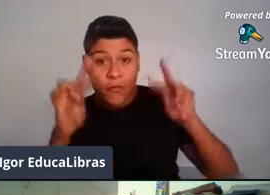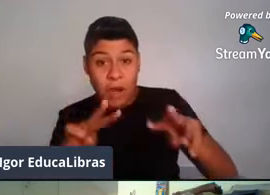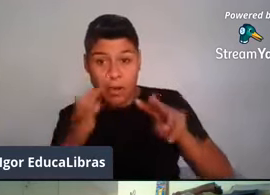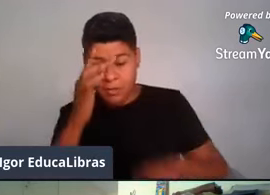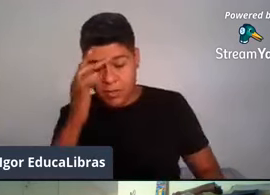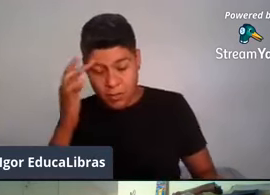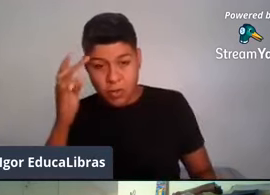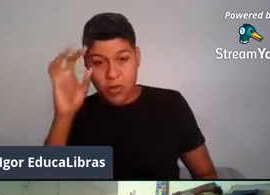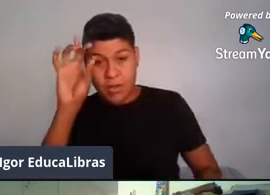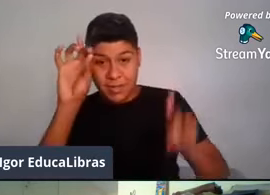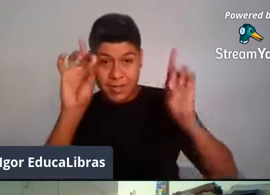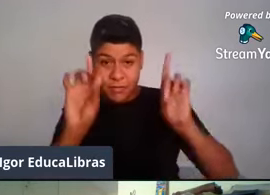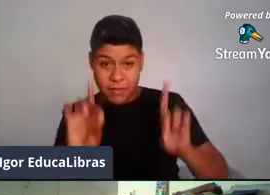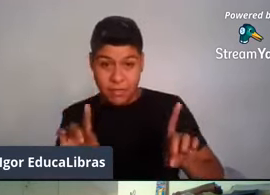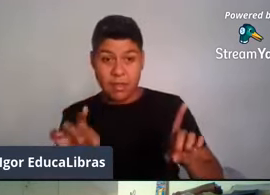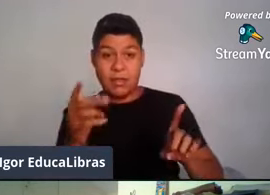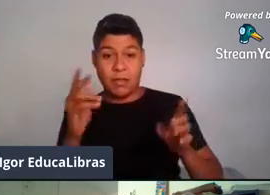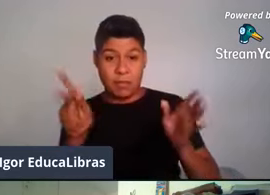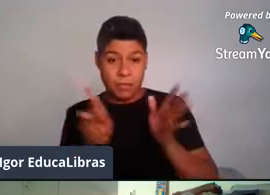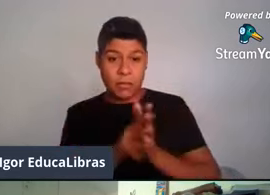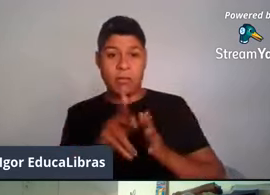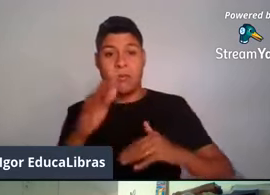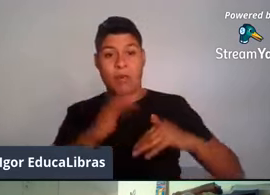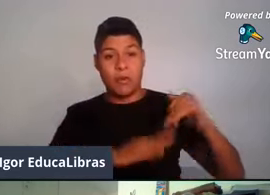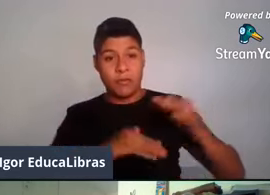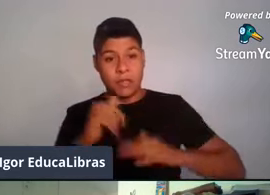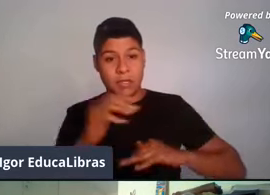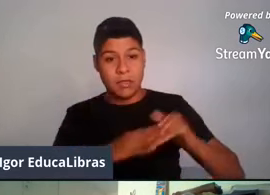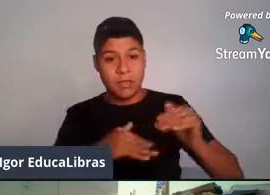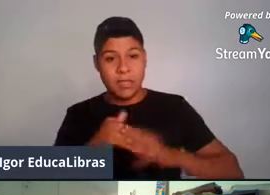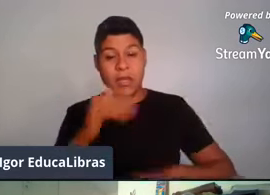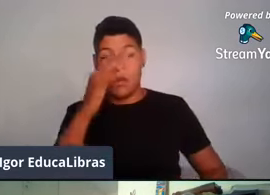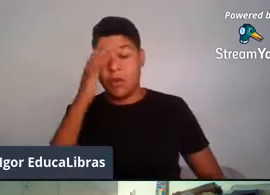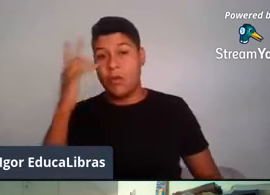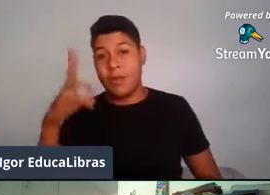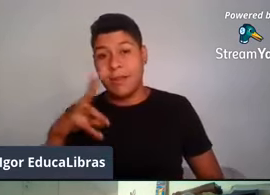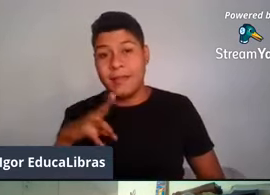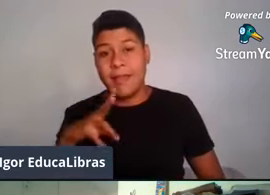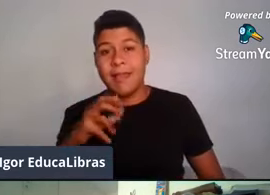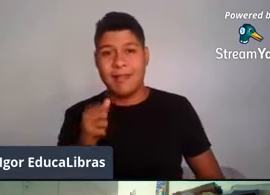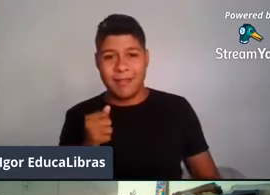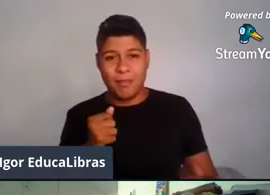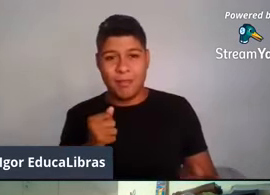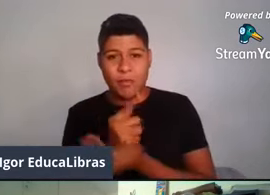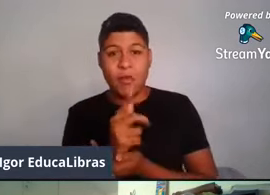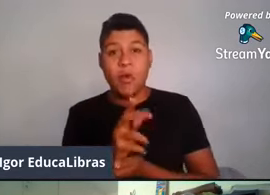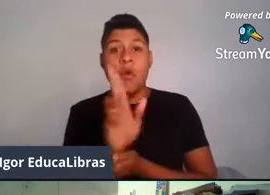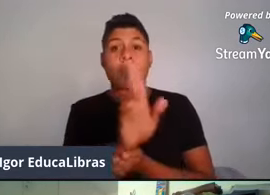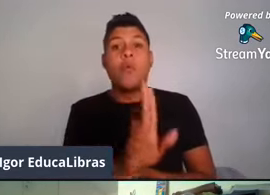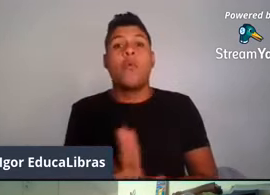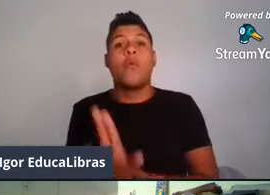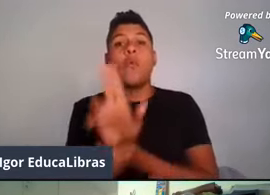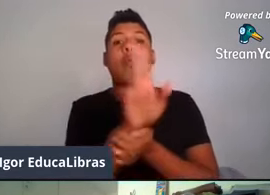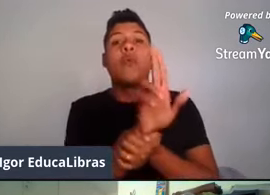como um talento, como um profissional, como um cliente, como um consumidor, que ela usem